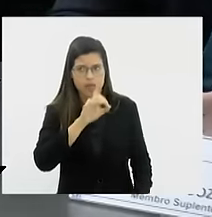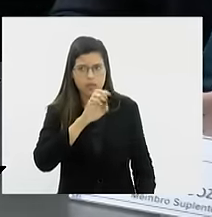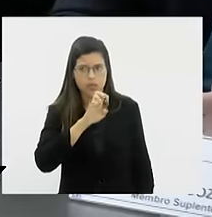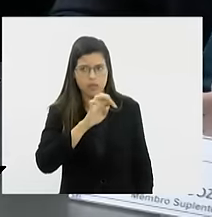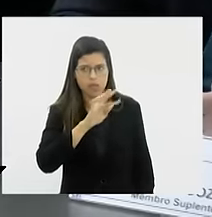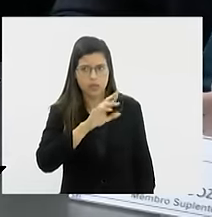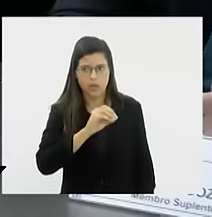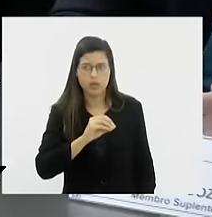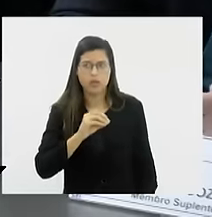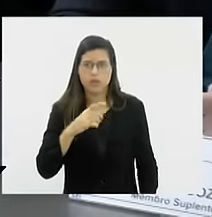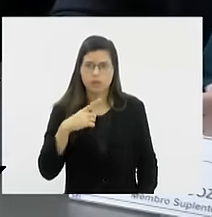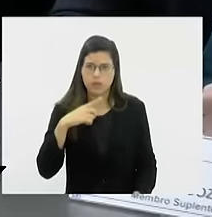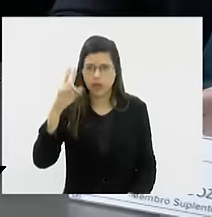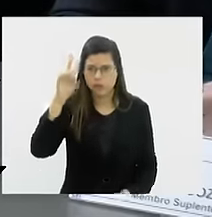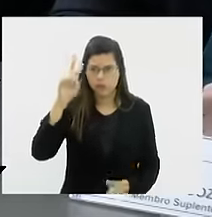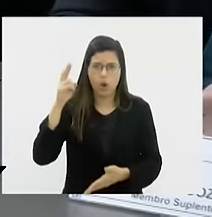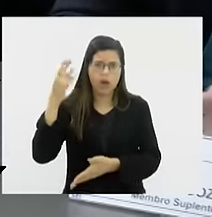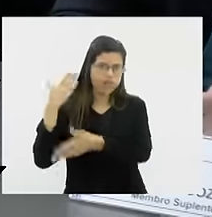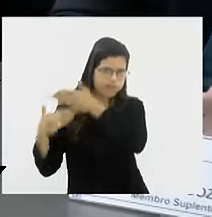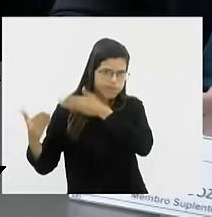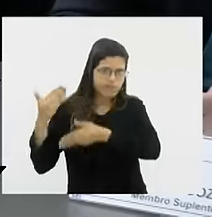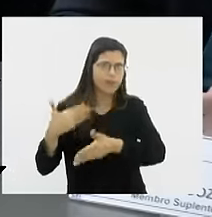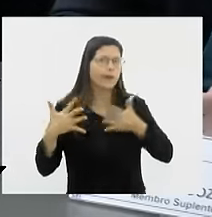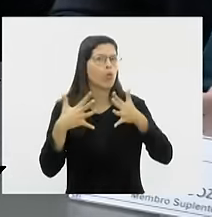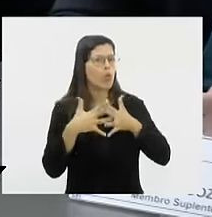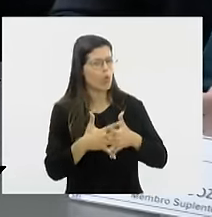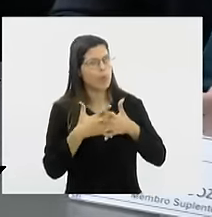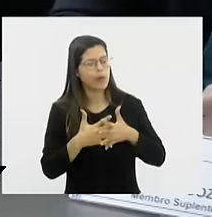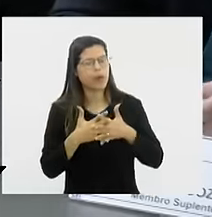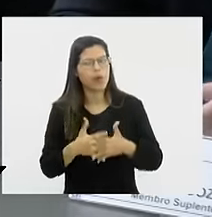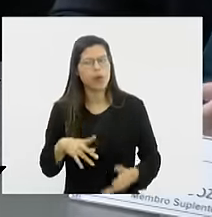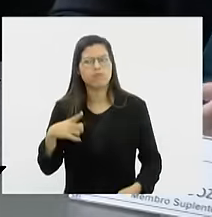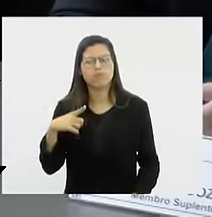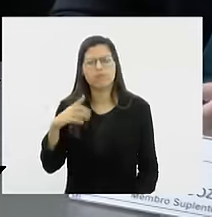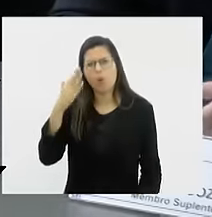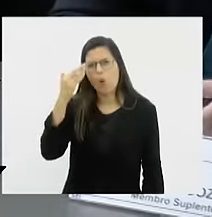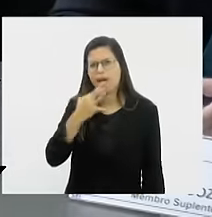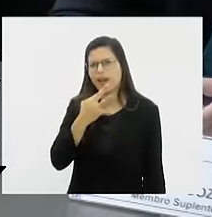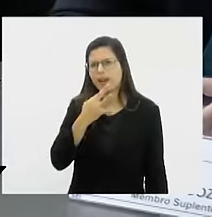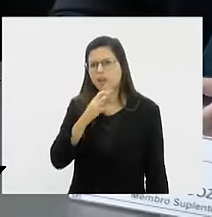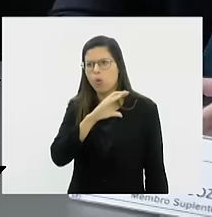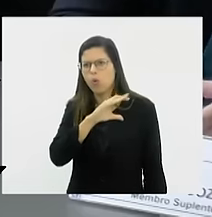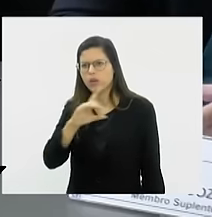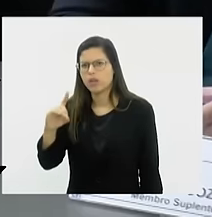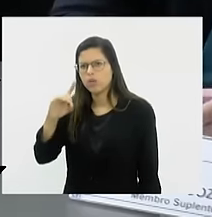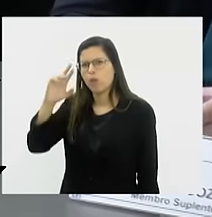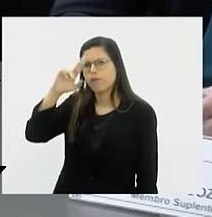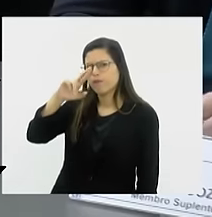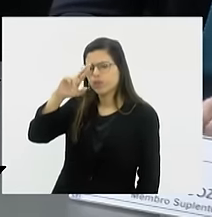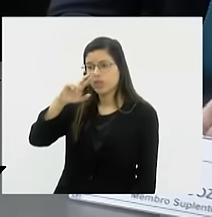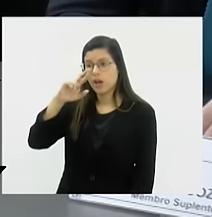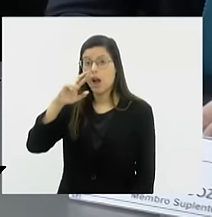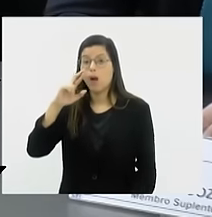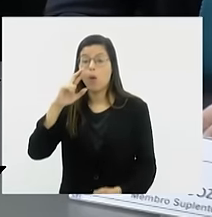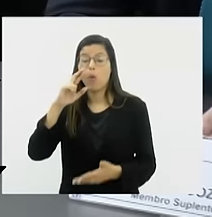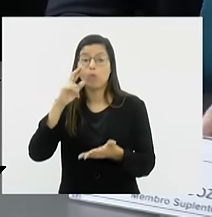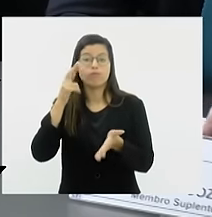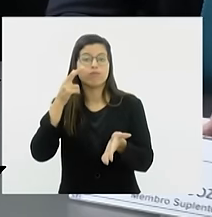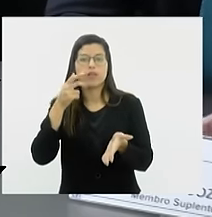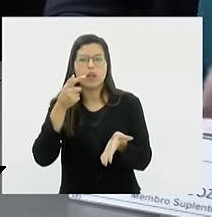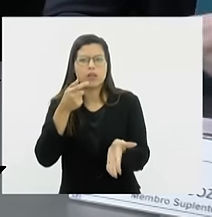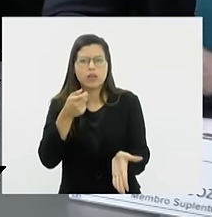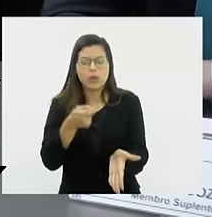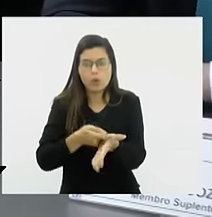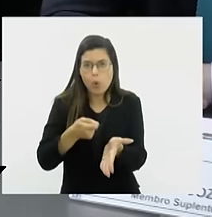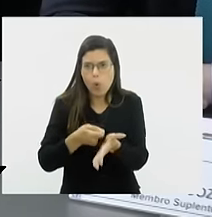né? Sei. O senhor tem ciência de algum coordenador fiscal que cobra para fazer esse tipo